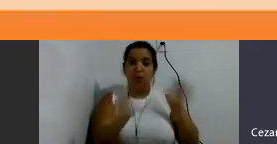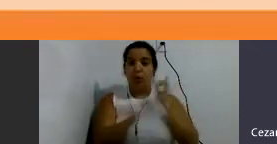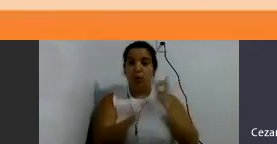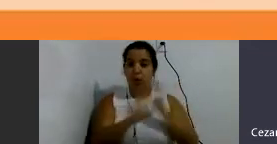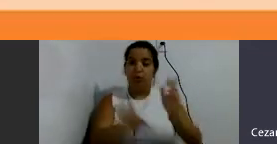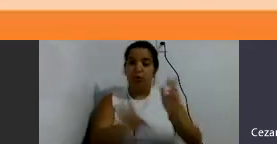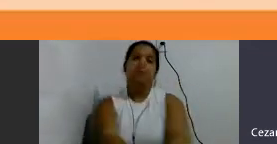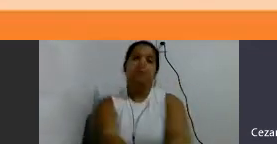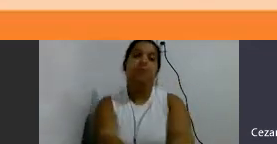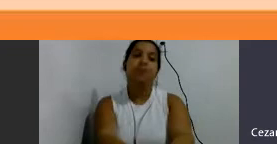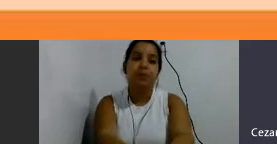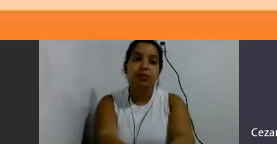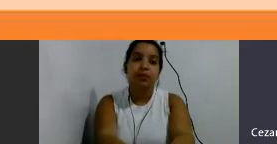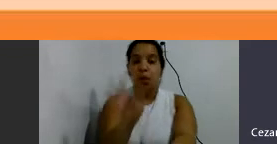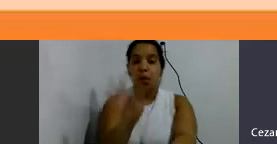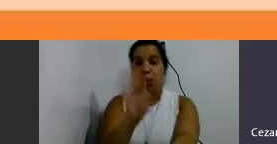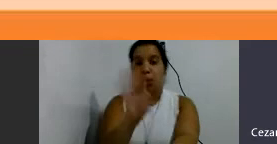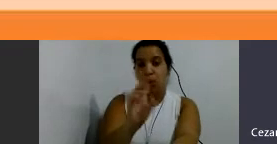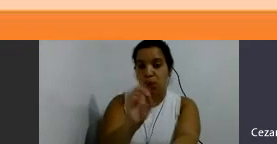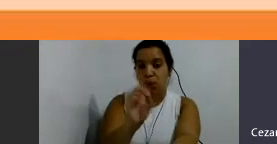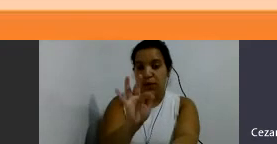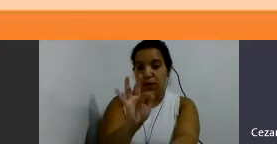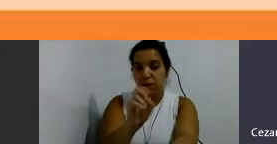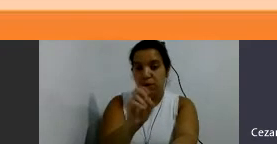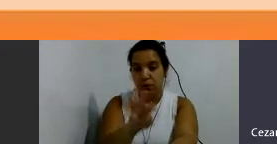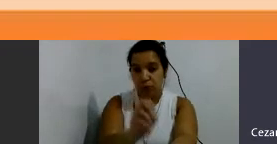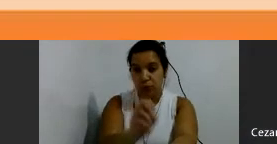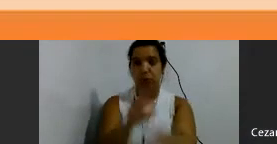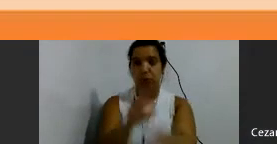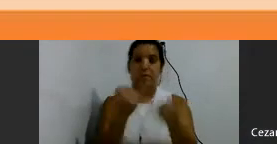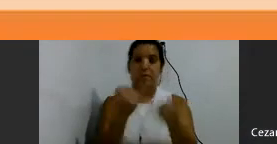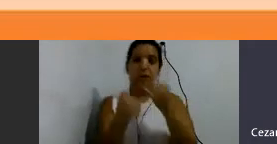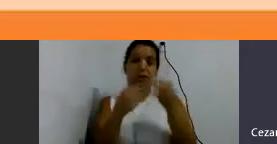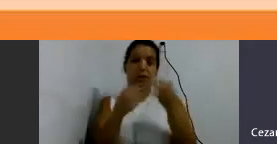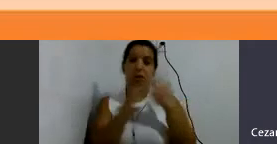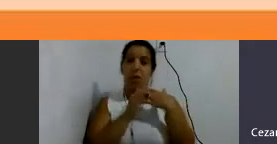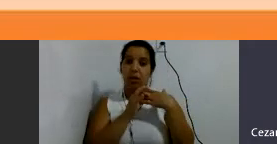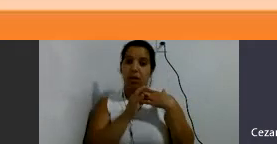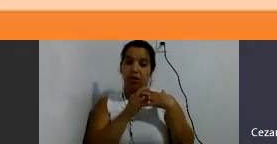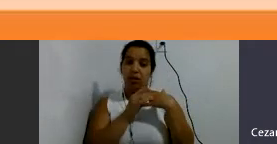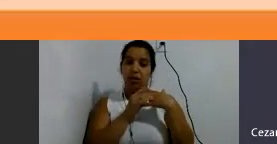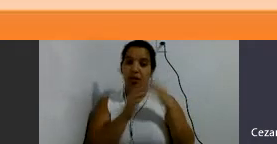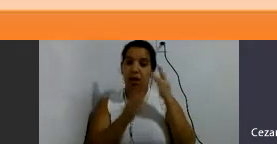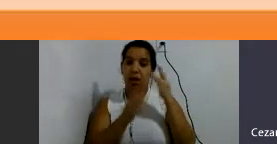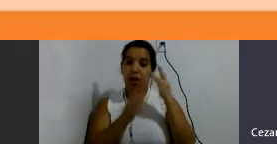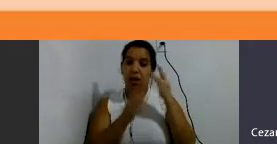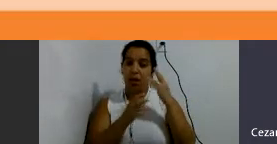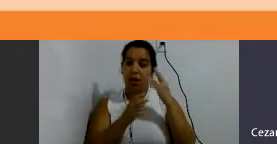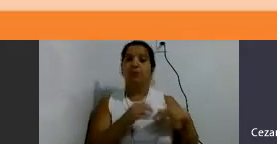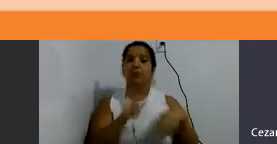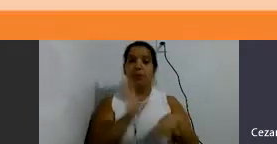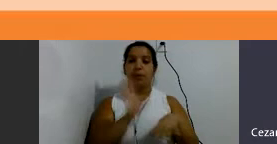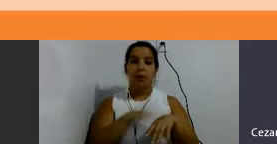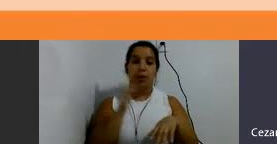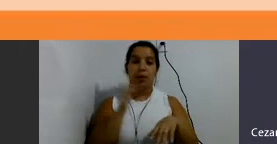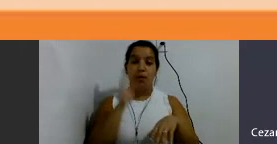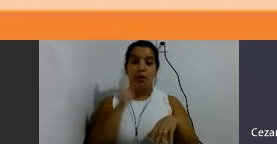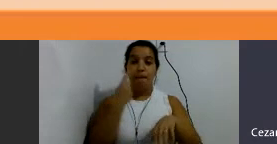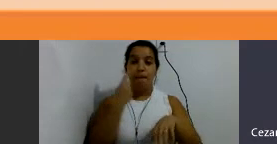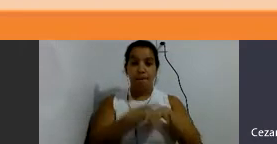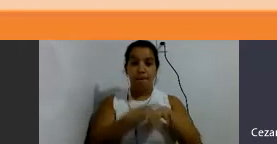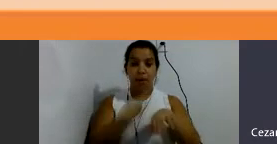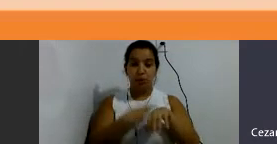Então, o trofozoíto, ele costuma ter essa forma de anelzinho, o mais imaturo, né? O maduro e o